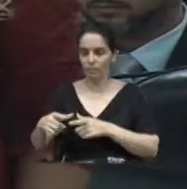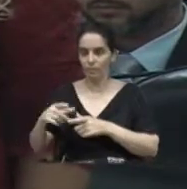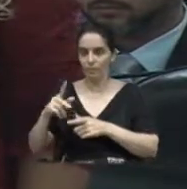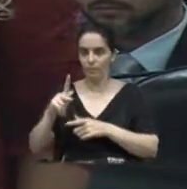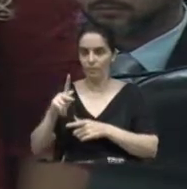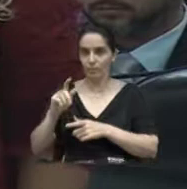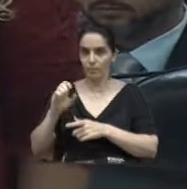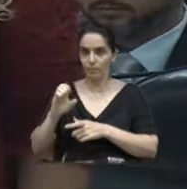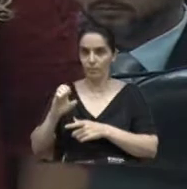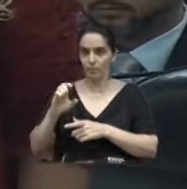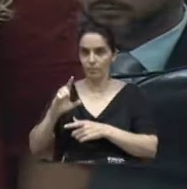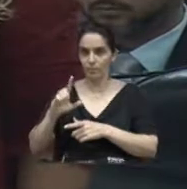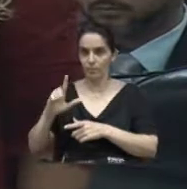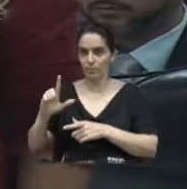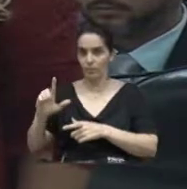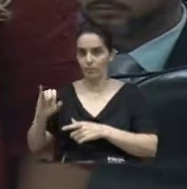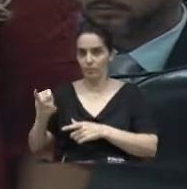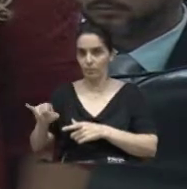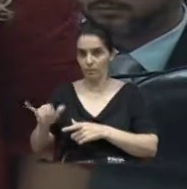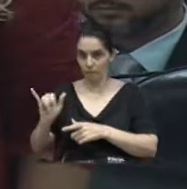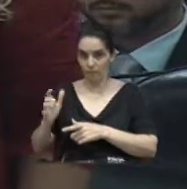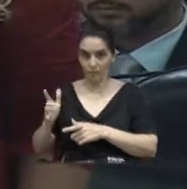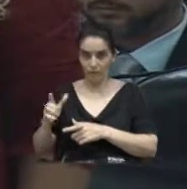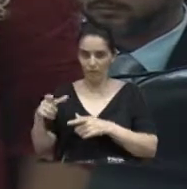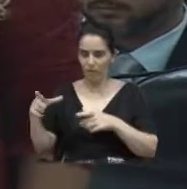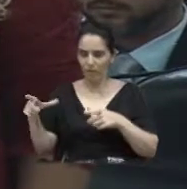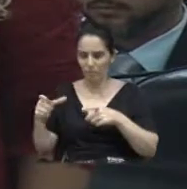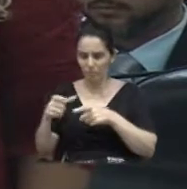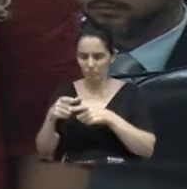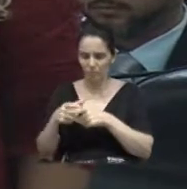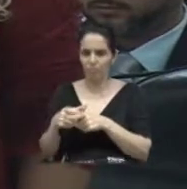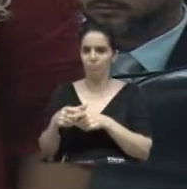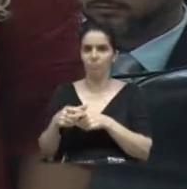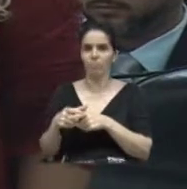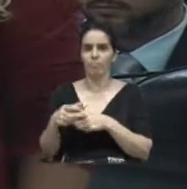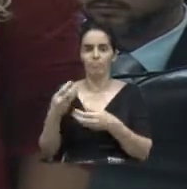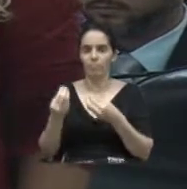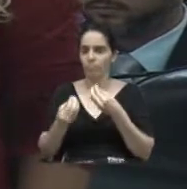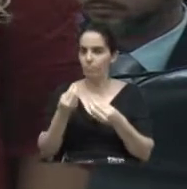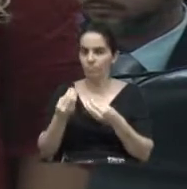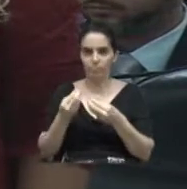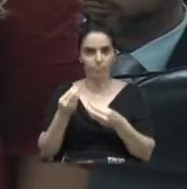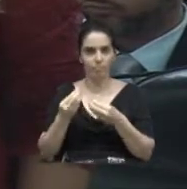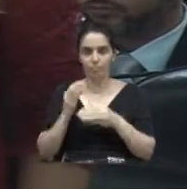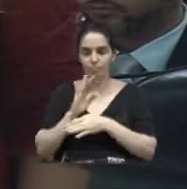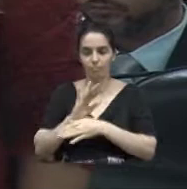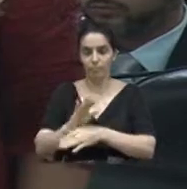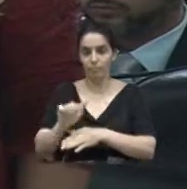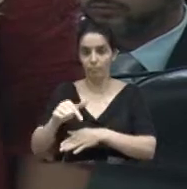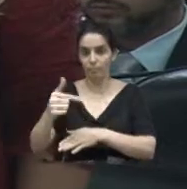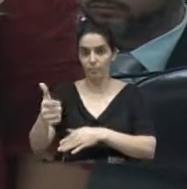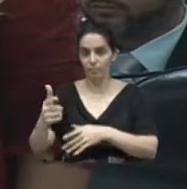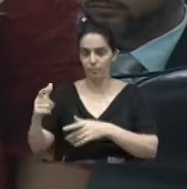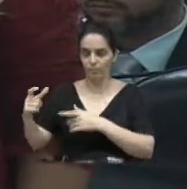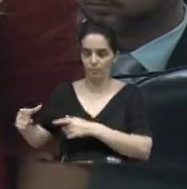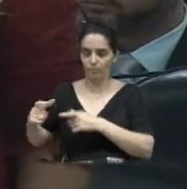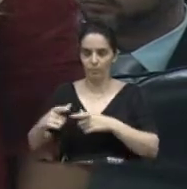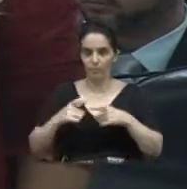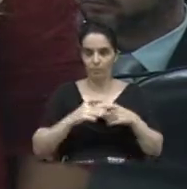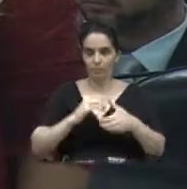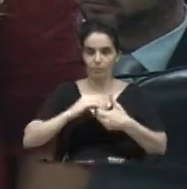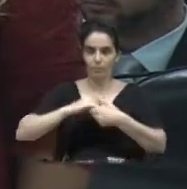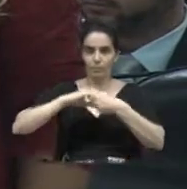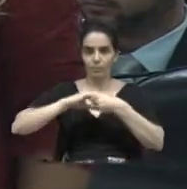é um espaço bem pequeno. Então, ele não dá conta de estar atendendo essas outras áreas. É, parabenizar também a